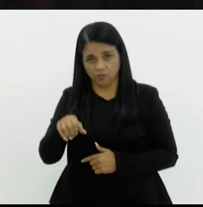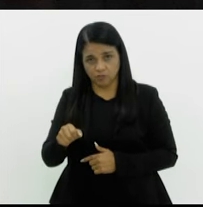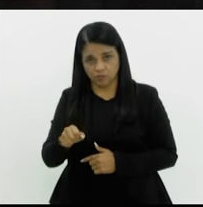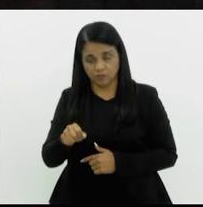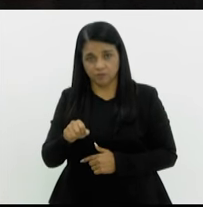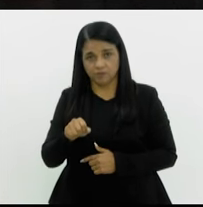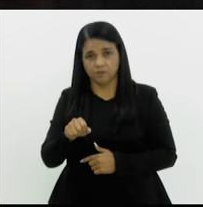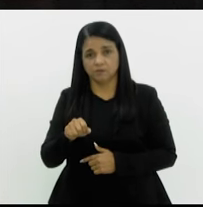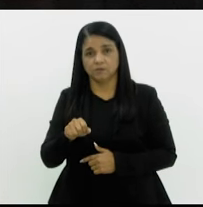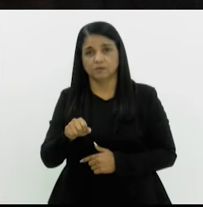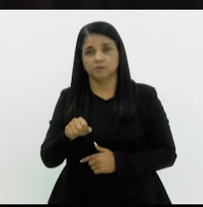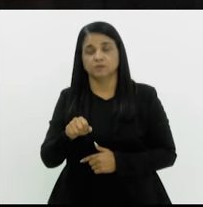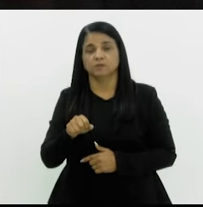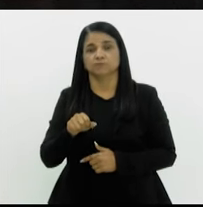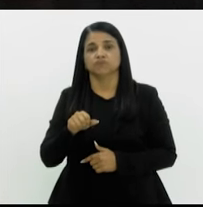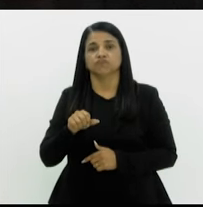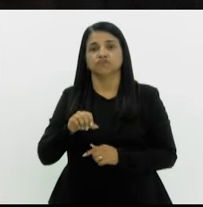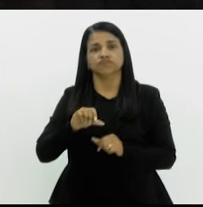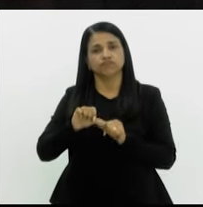gerou um TAC